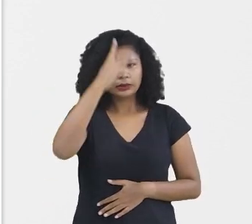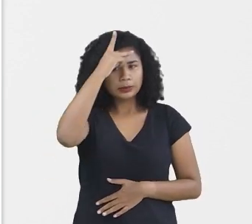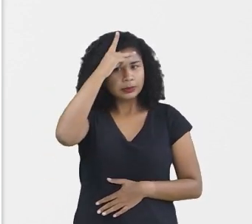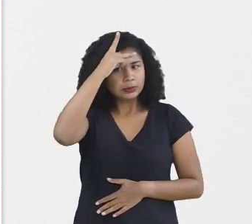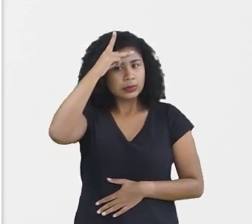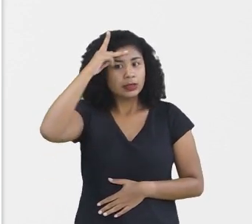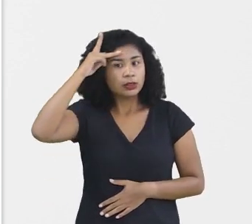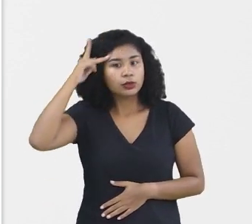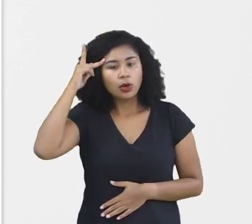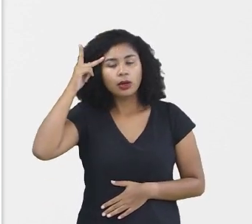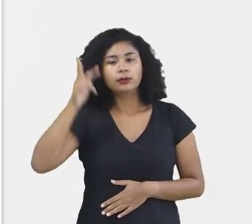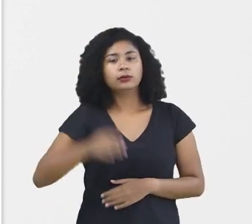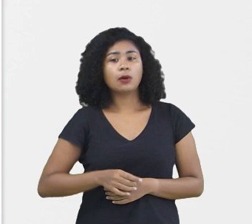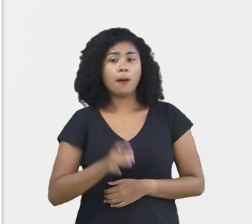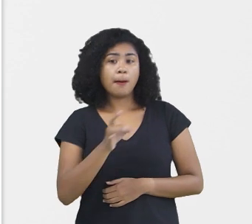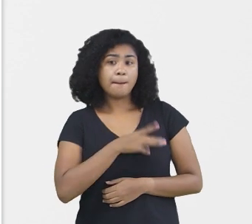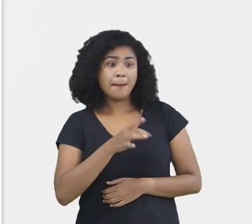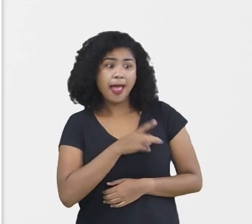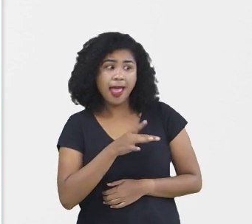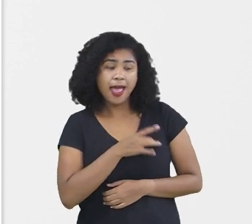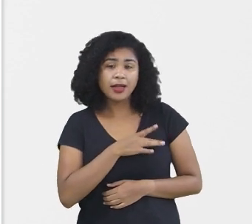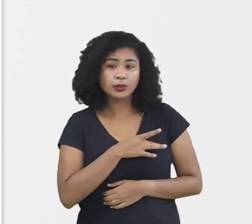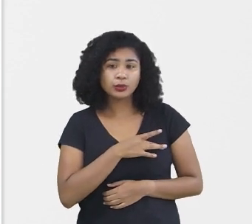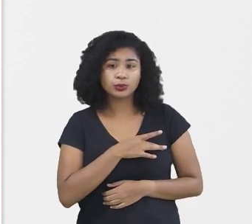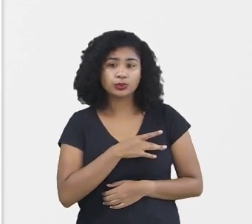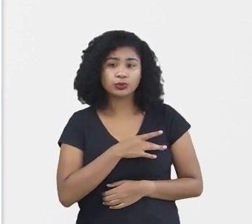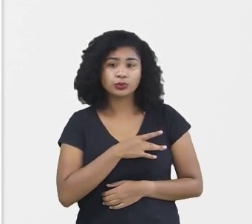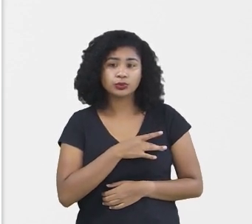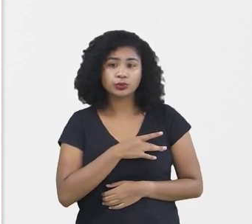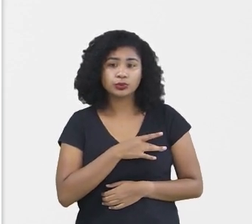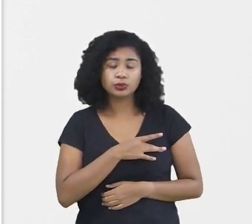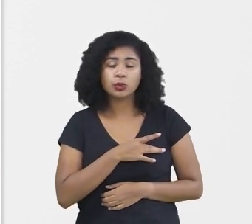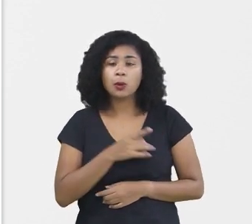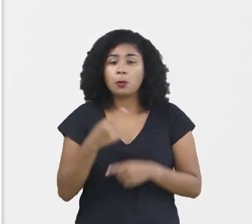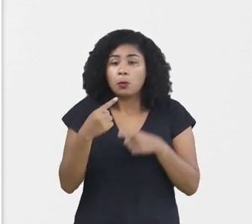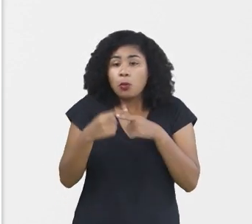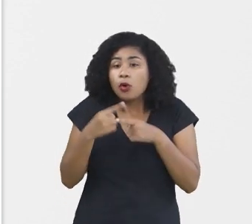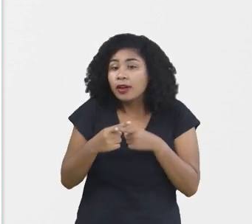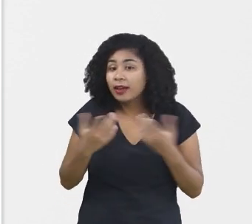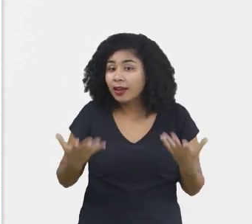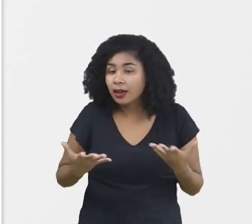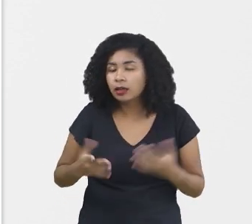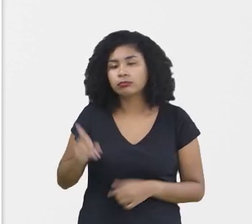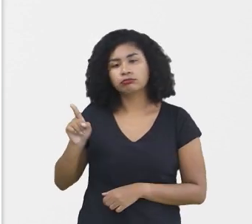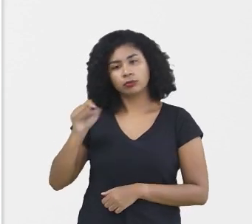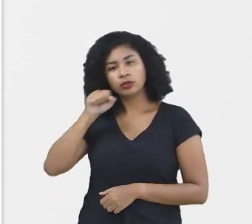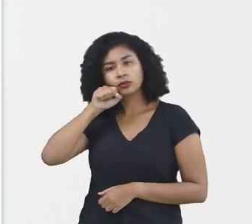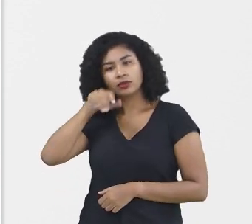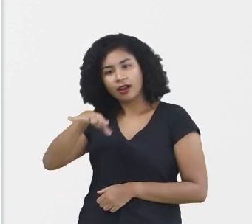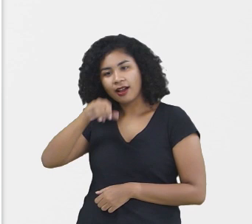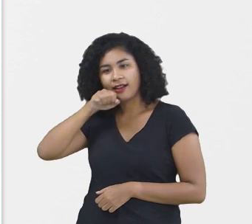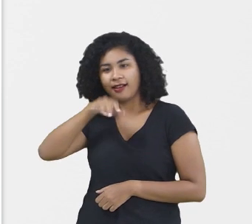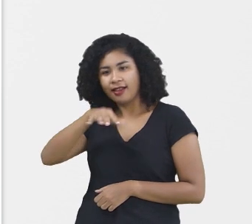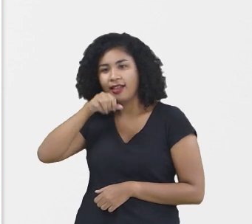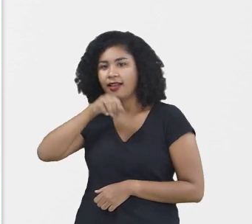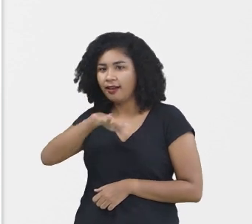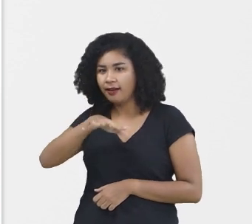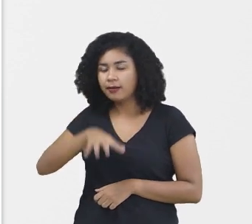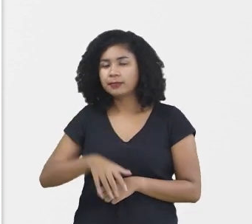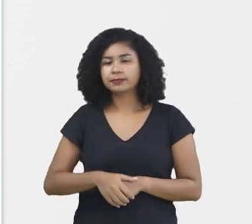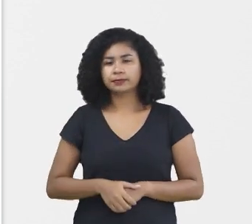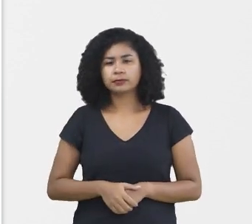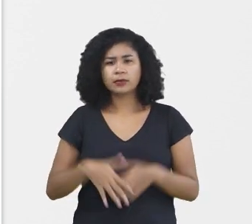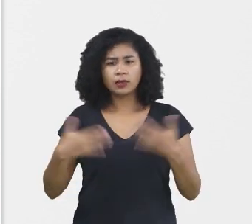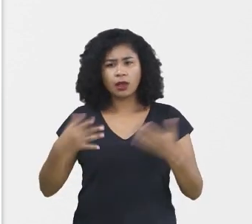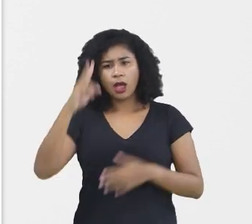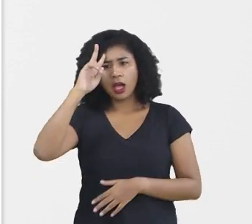pela presença e pelas possíveis ações que o dragão pudesse apresentar. Toda a narrativa é construída considerando isso